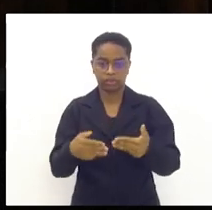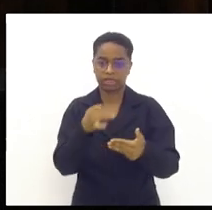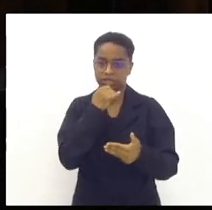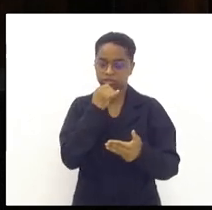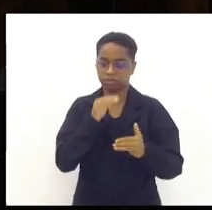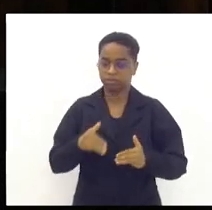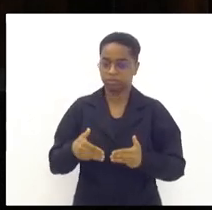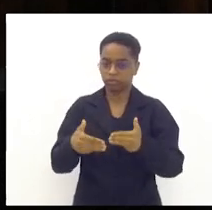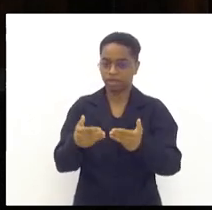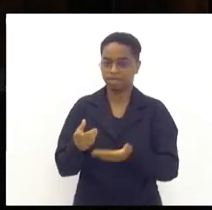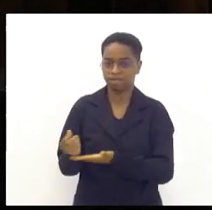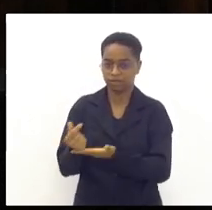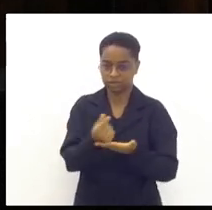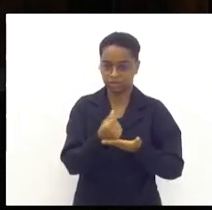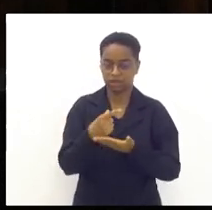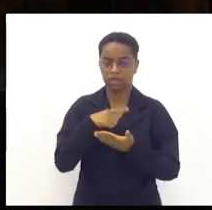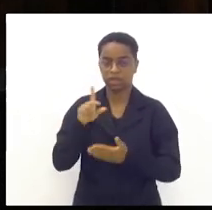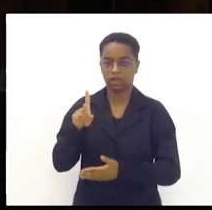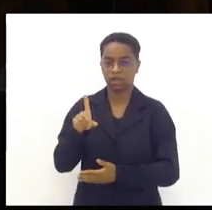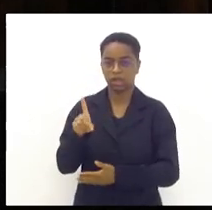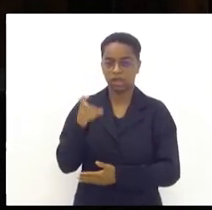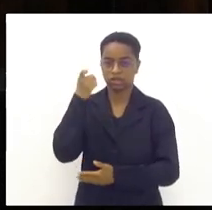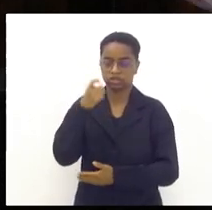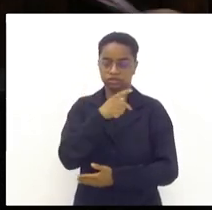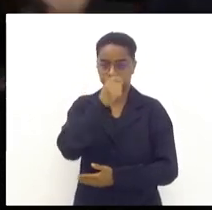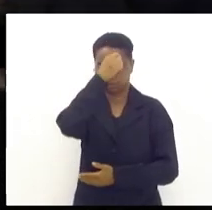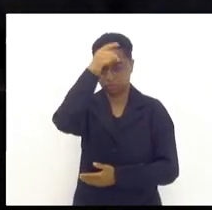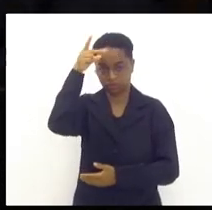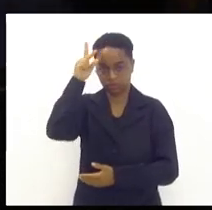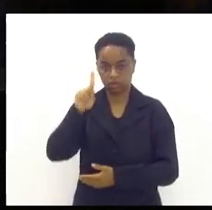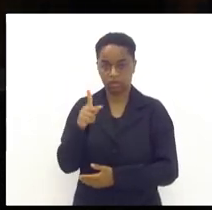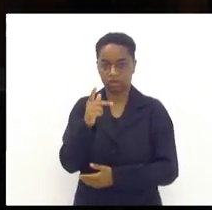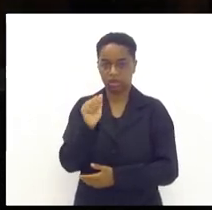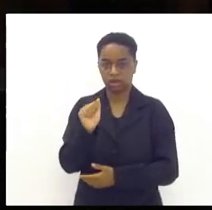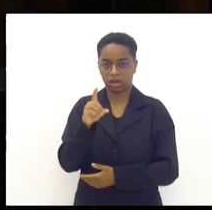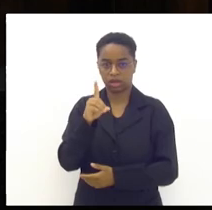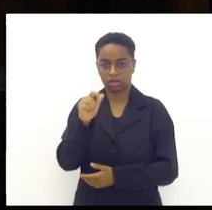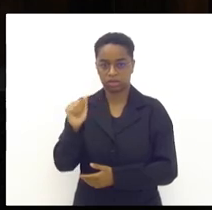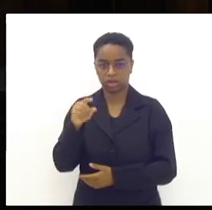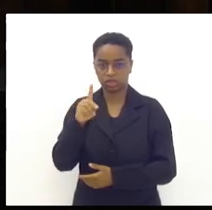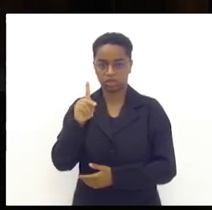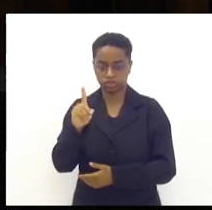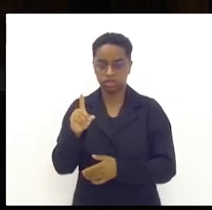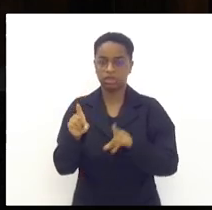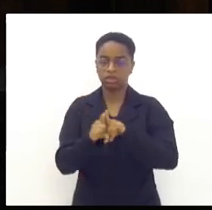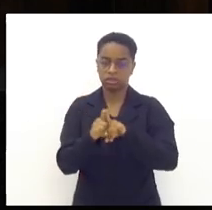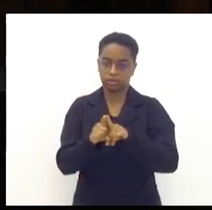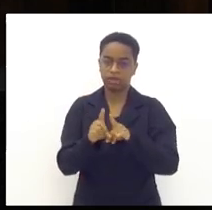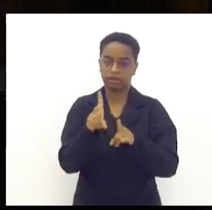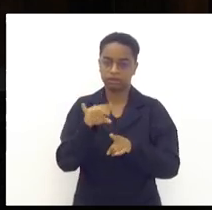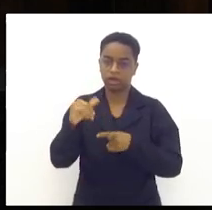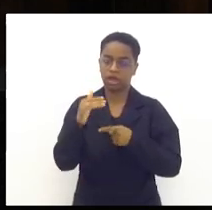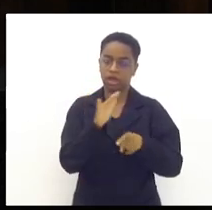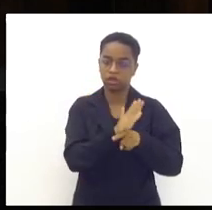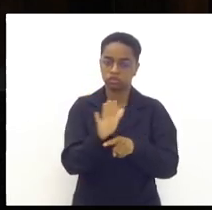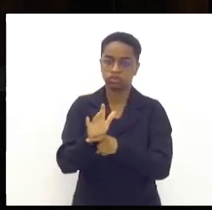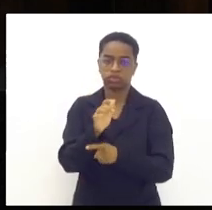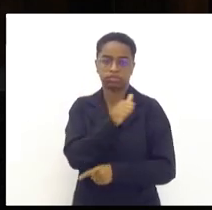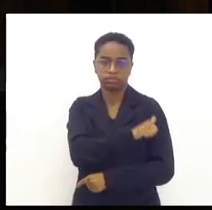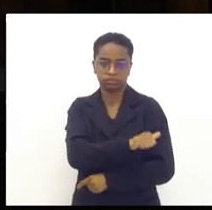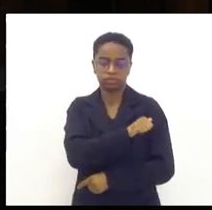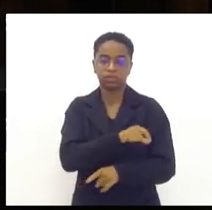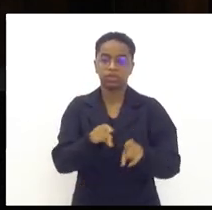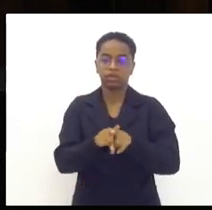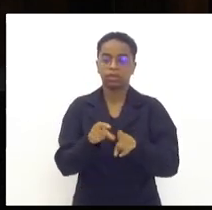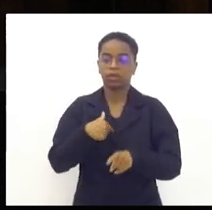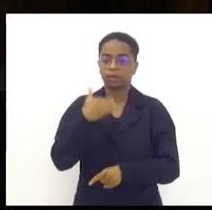Fazenda, do ex-prefeito Haddad, que já se colocou à disposição de colaborar com o Rio de Janeiro. Solicitei